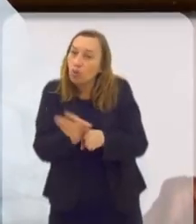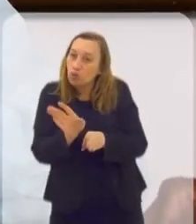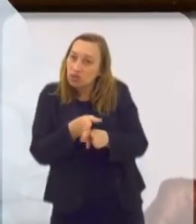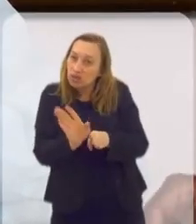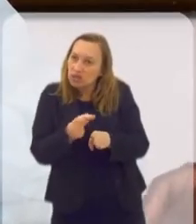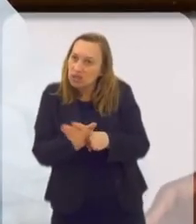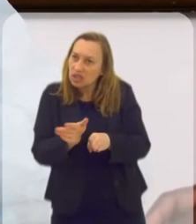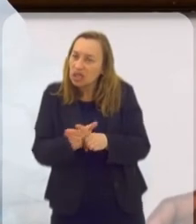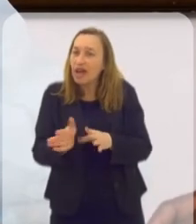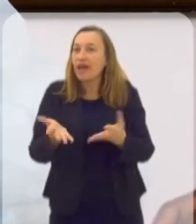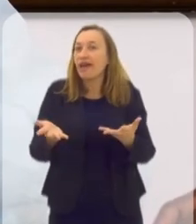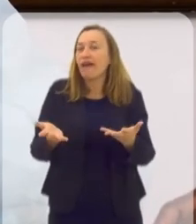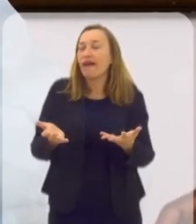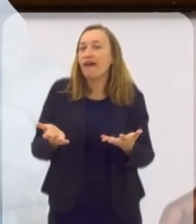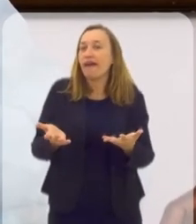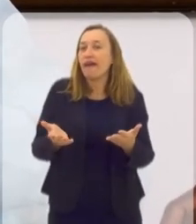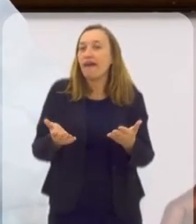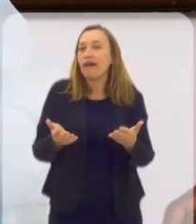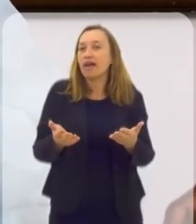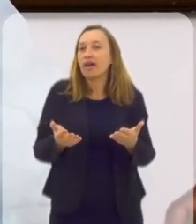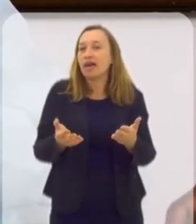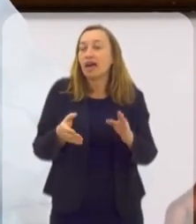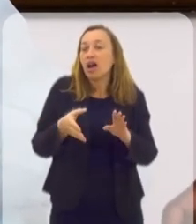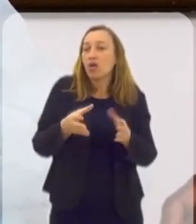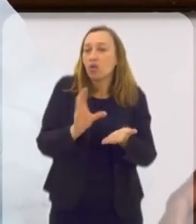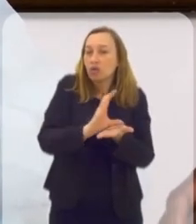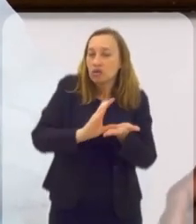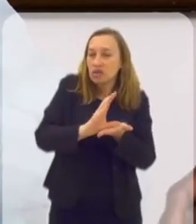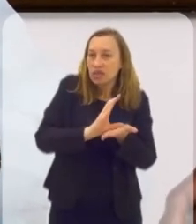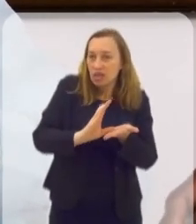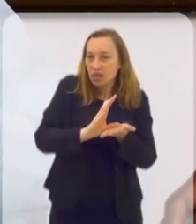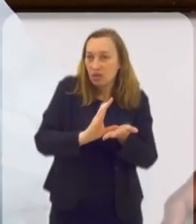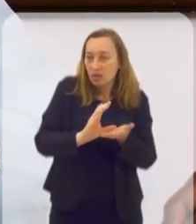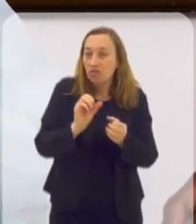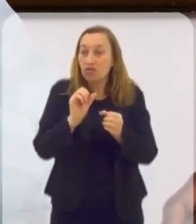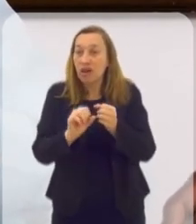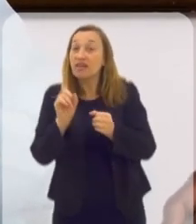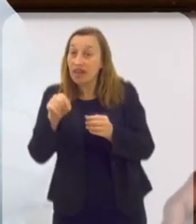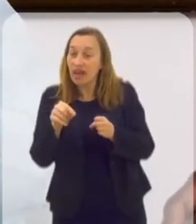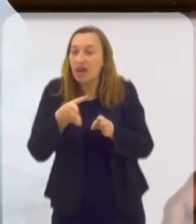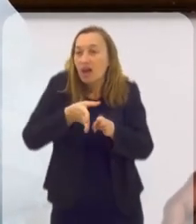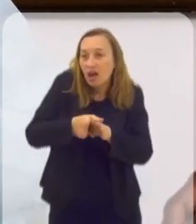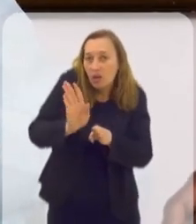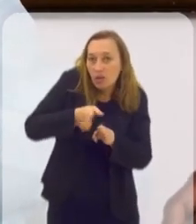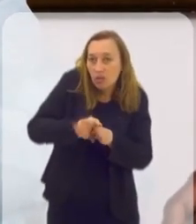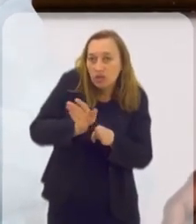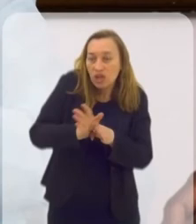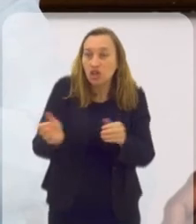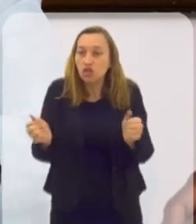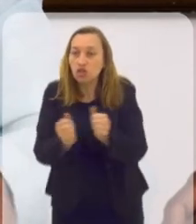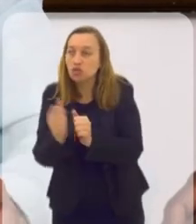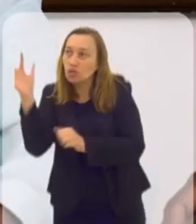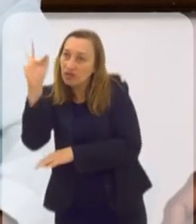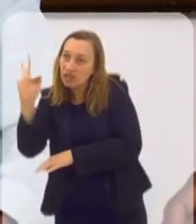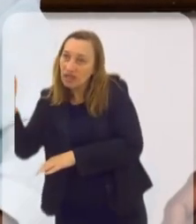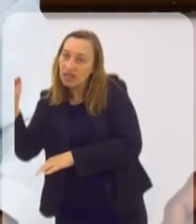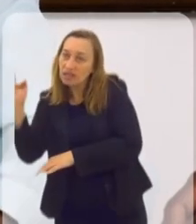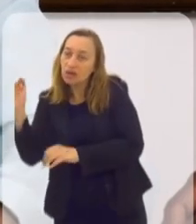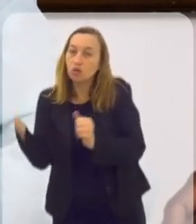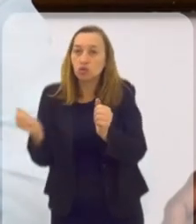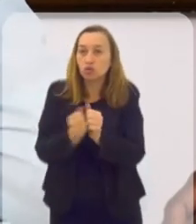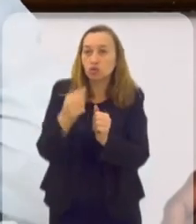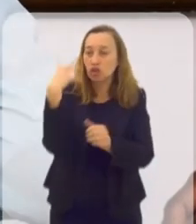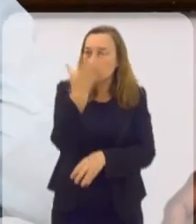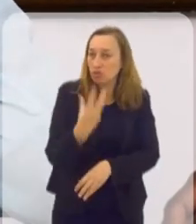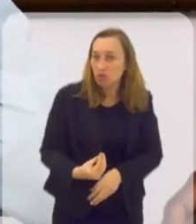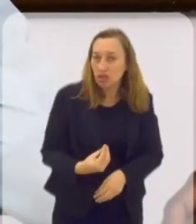sob orientação. A gente prefere dizer que o conselho faz é orientar. Assim, junto com a Federação Espírita